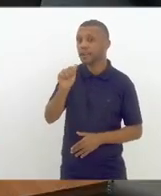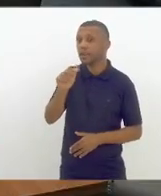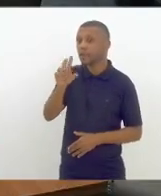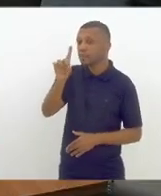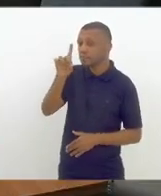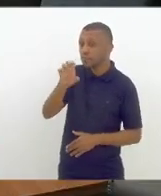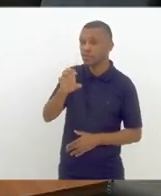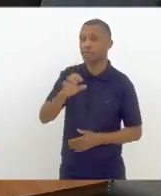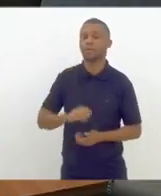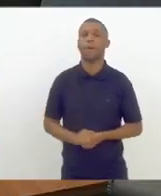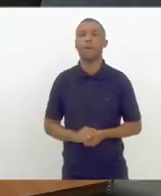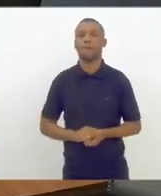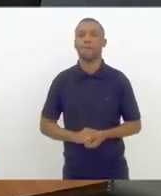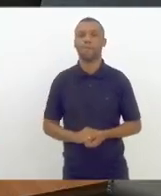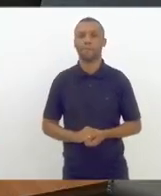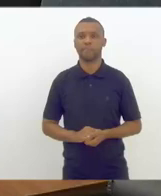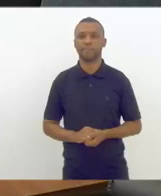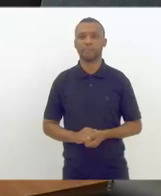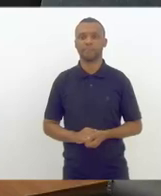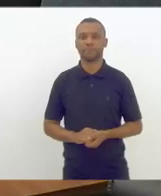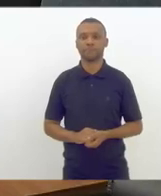Deputado Valdeci da Saúde.